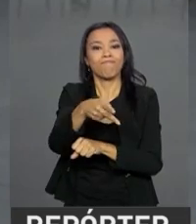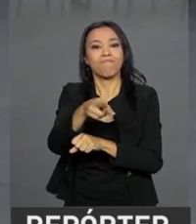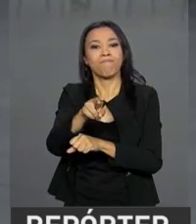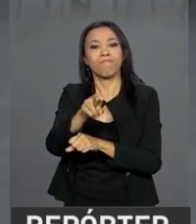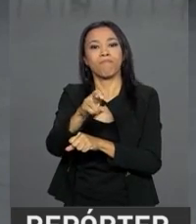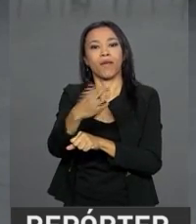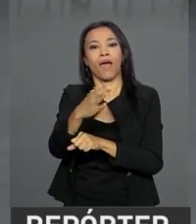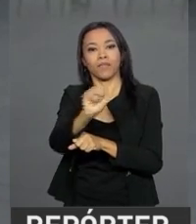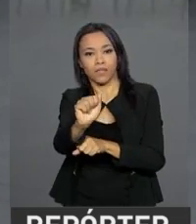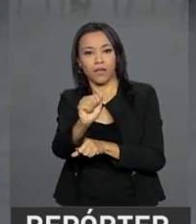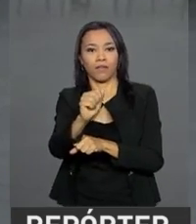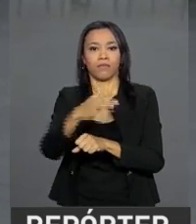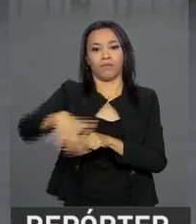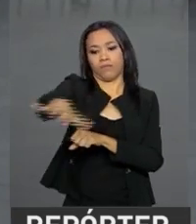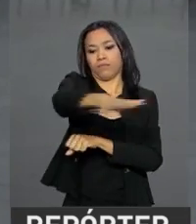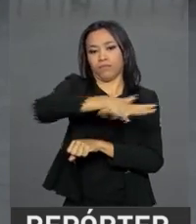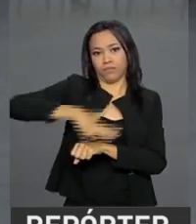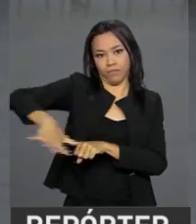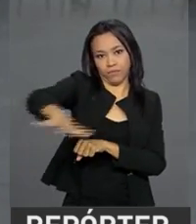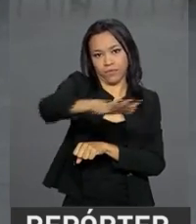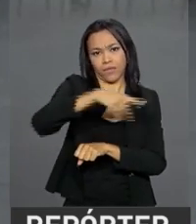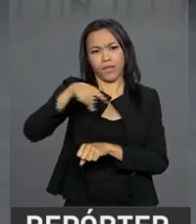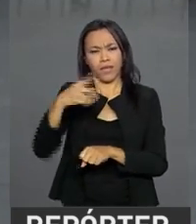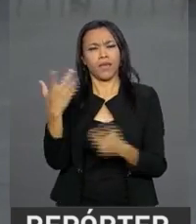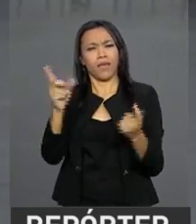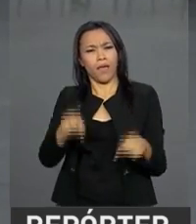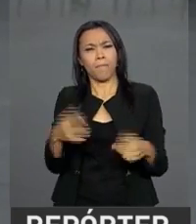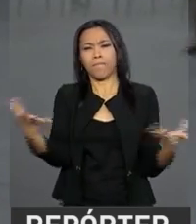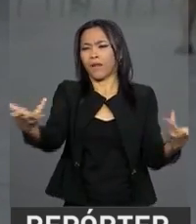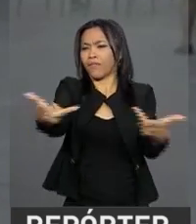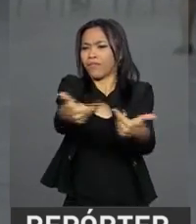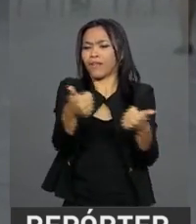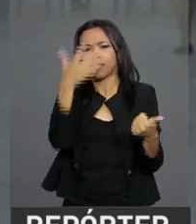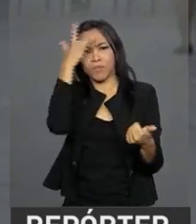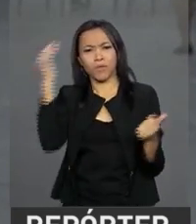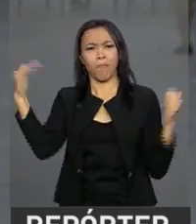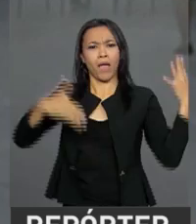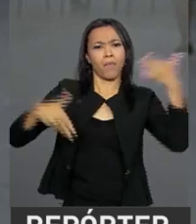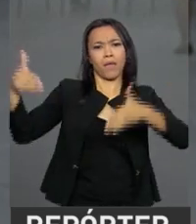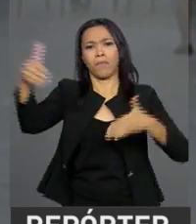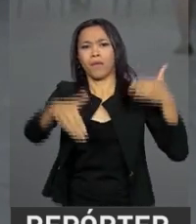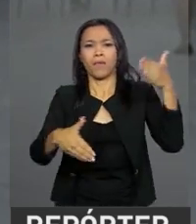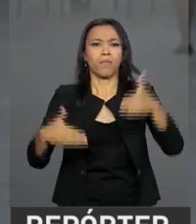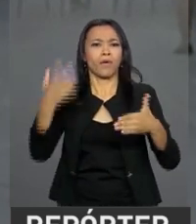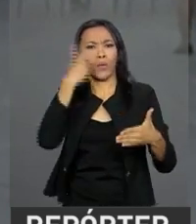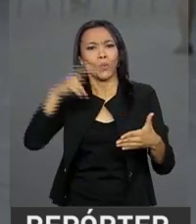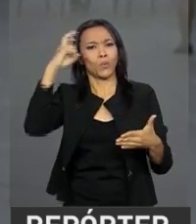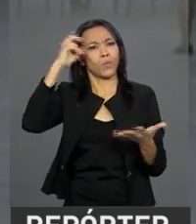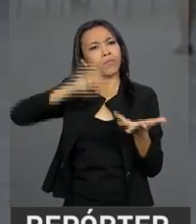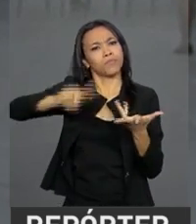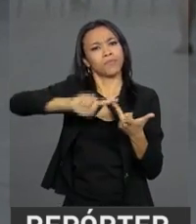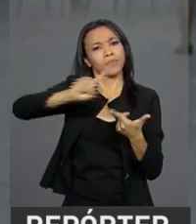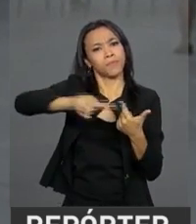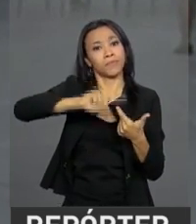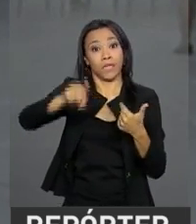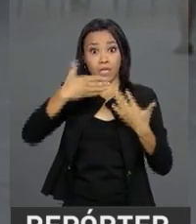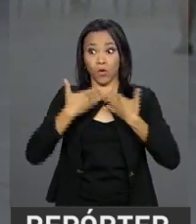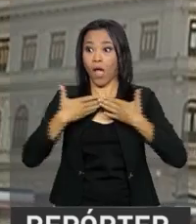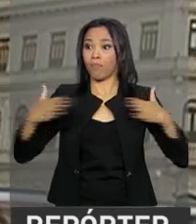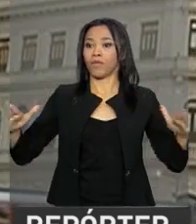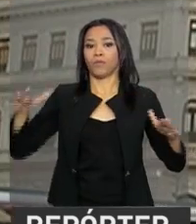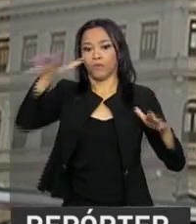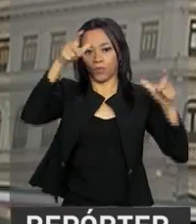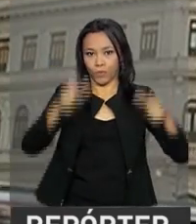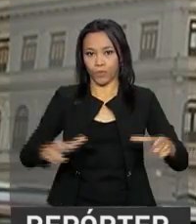evento é mais uma atração do Porto Maravilha, que tem ganhado várias atrações culturais desde que começou a ser